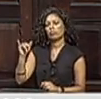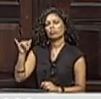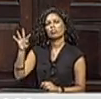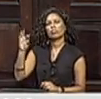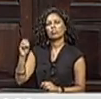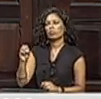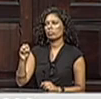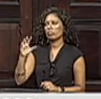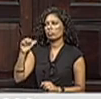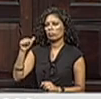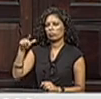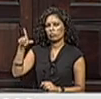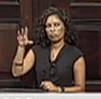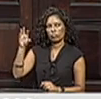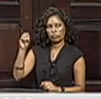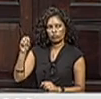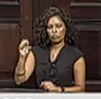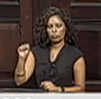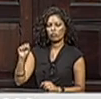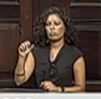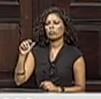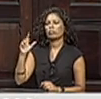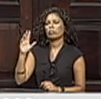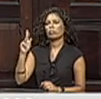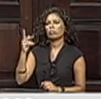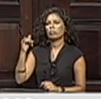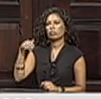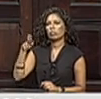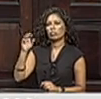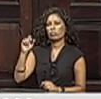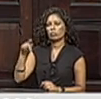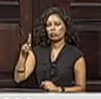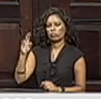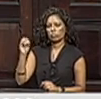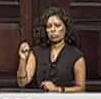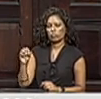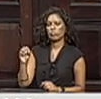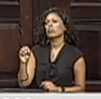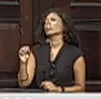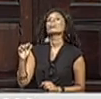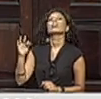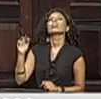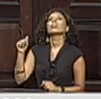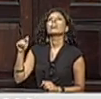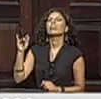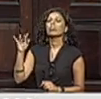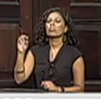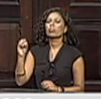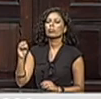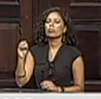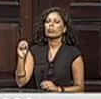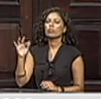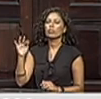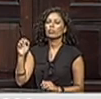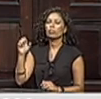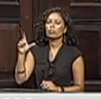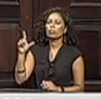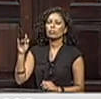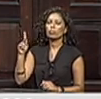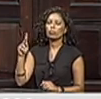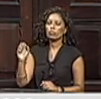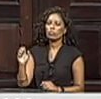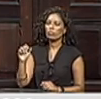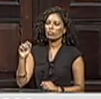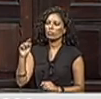Dauari, Carlos Macedo, Carlos Osório, Chiquinho da Mangueira, Conte Bittencourt, Dica, Fábio Silva, Felipe Soares, Flávio